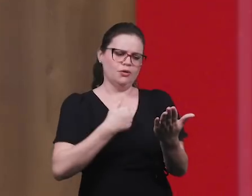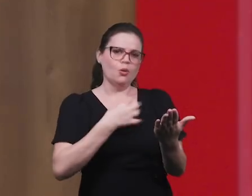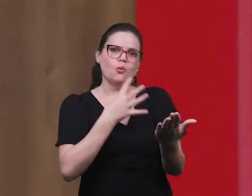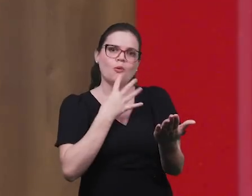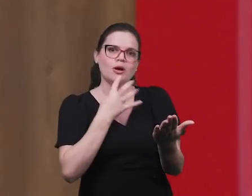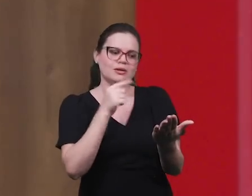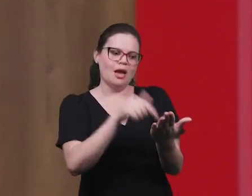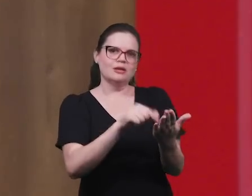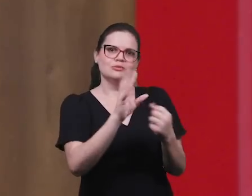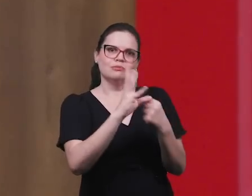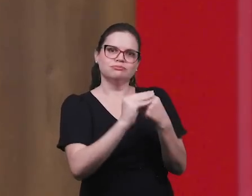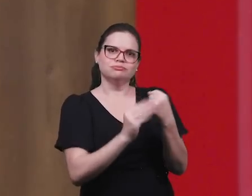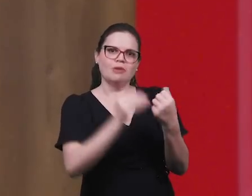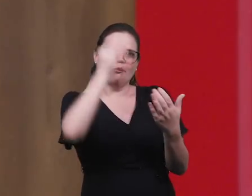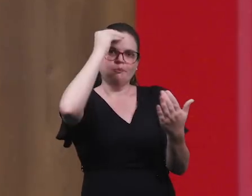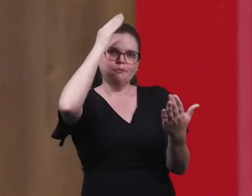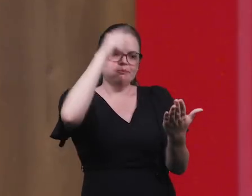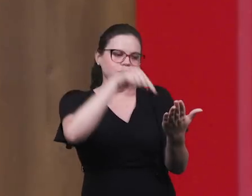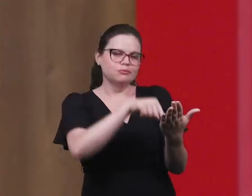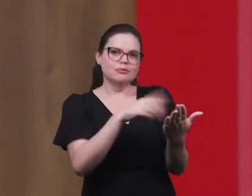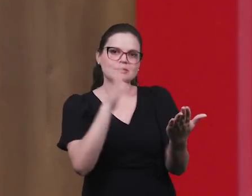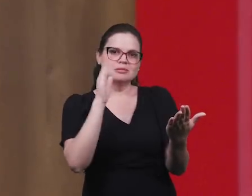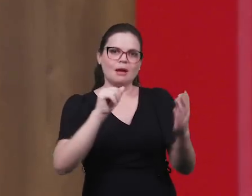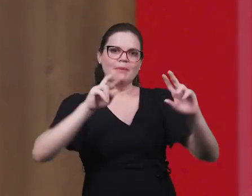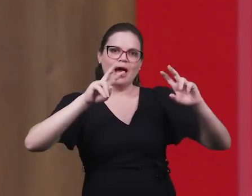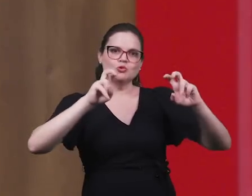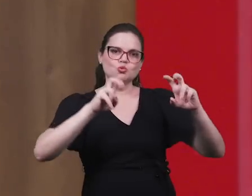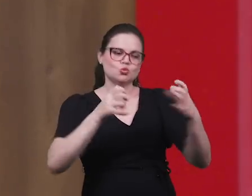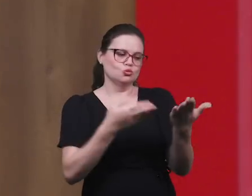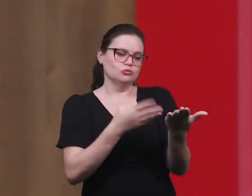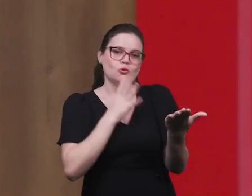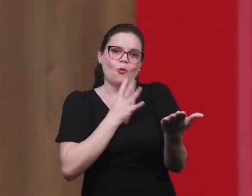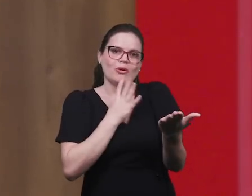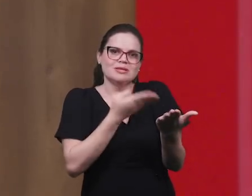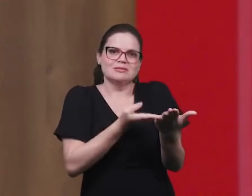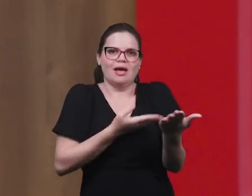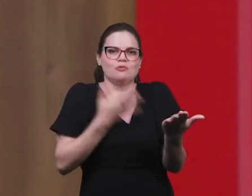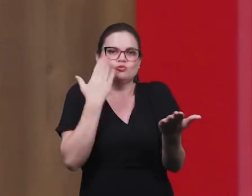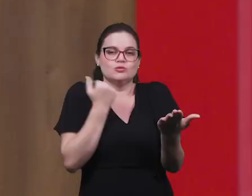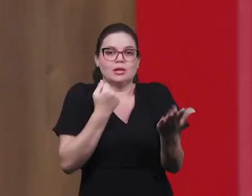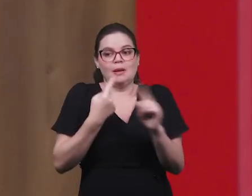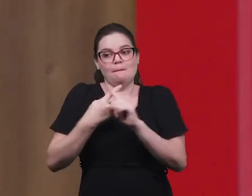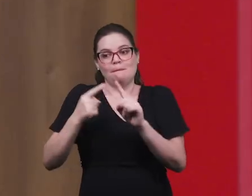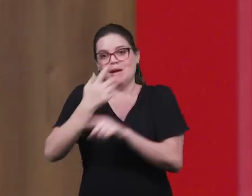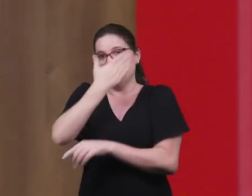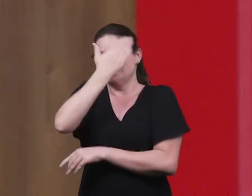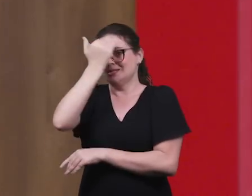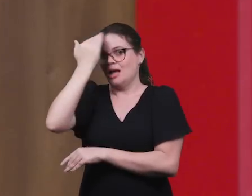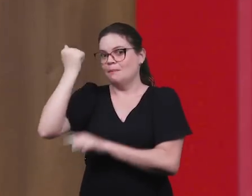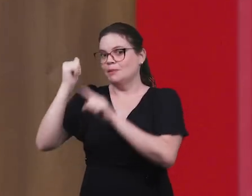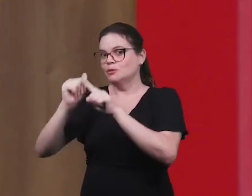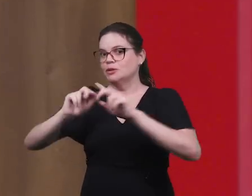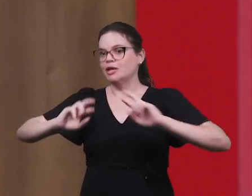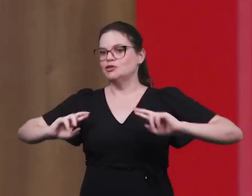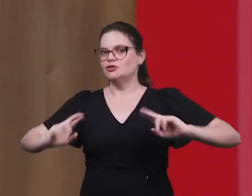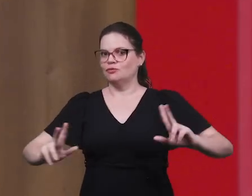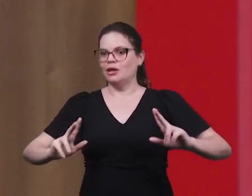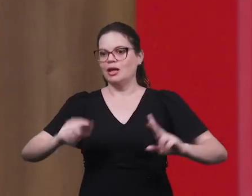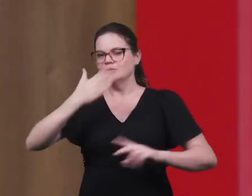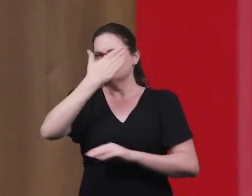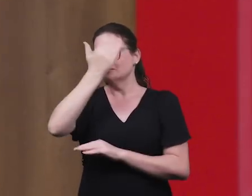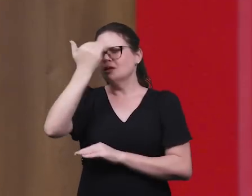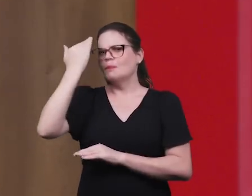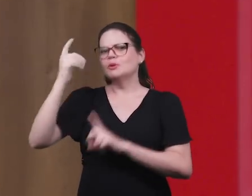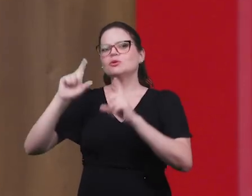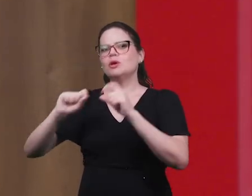conhecer acerca de um determinado assunto. Mas a sabedoria é colocar em prática o conhecimento de forma